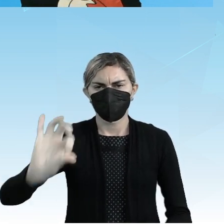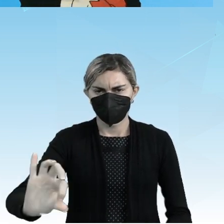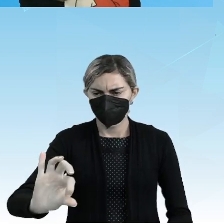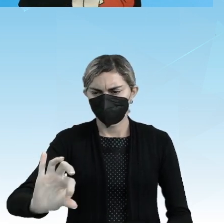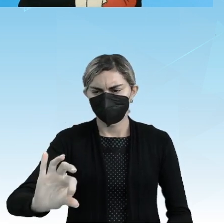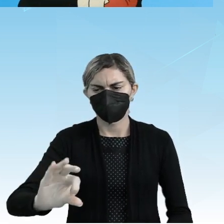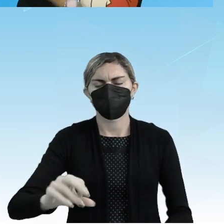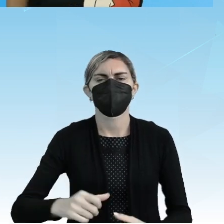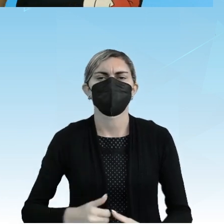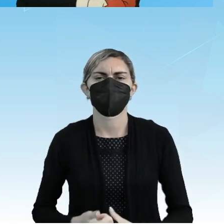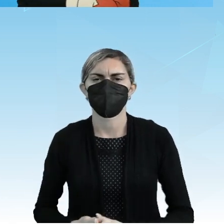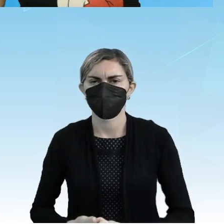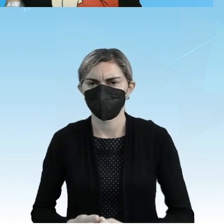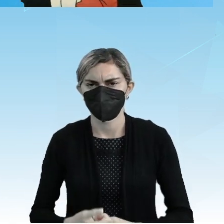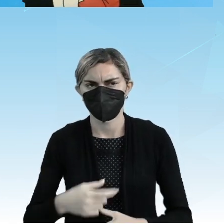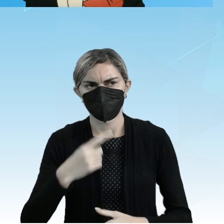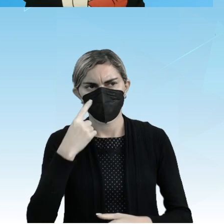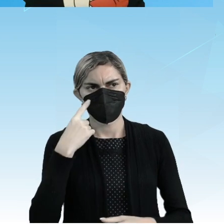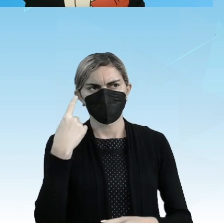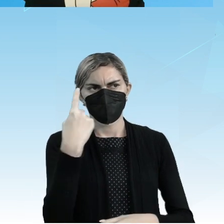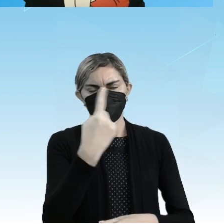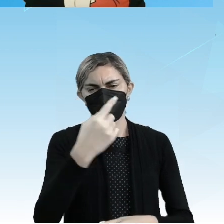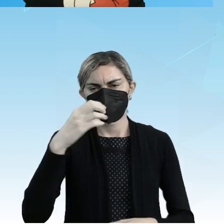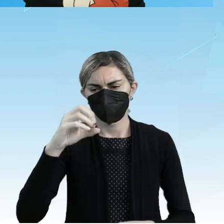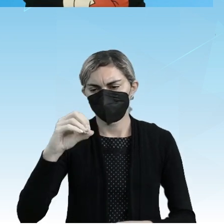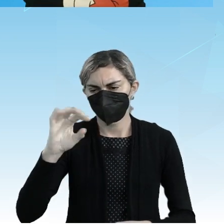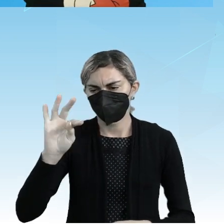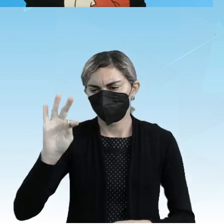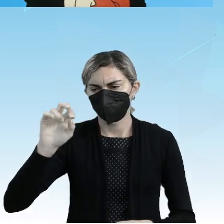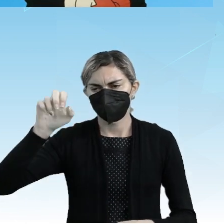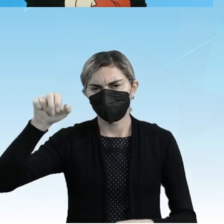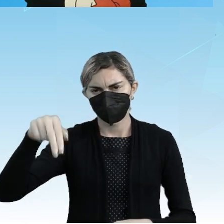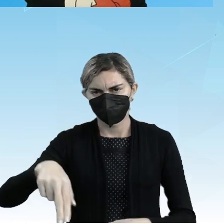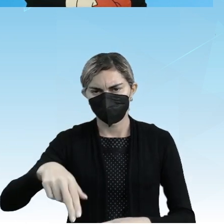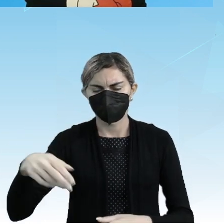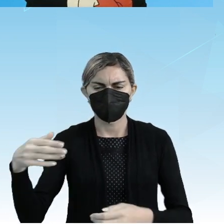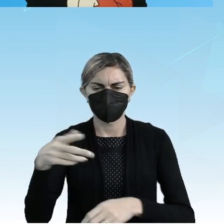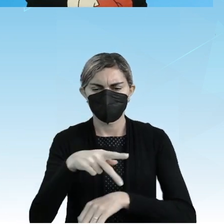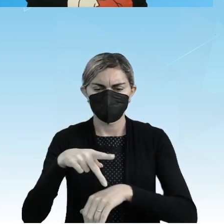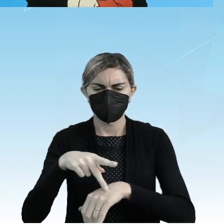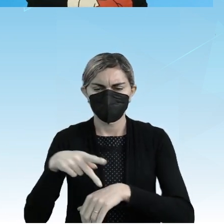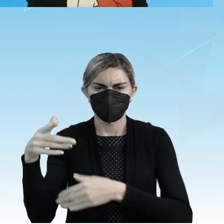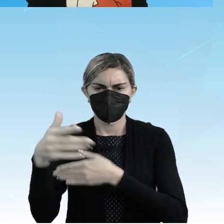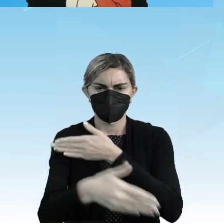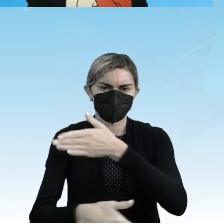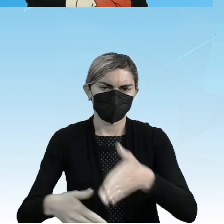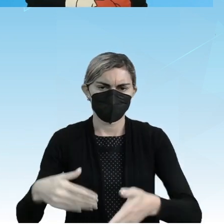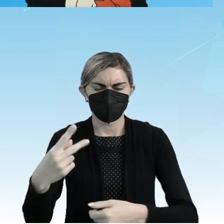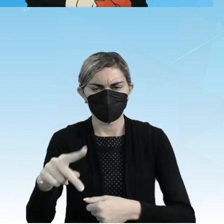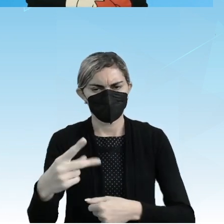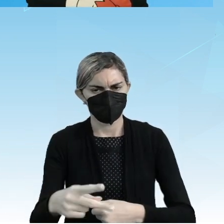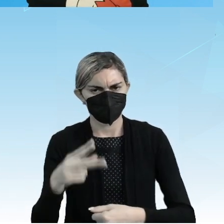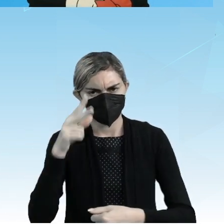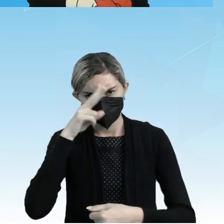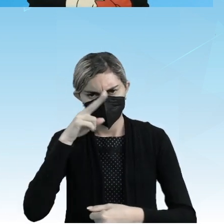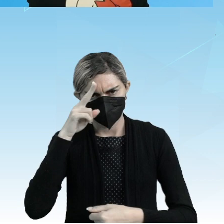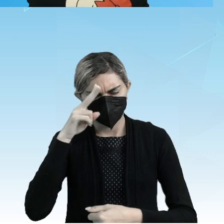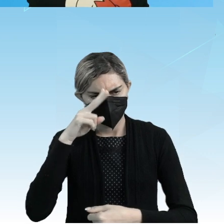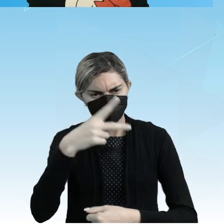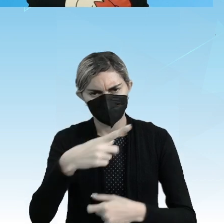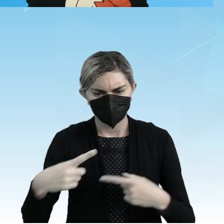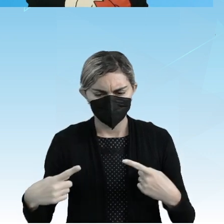1949. Está aí a OTAN e os países que participam dela. Tá lembrado? A